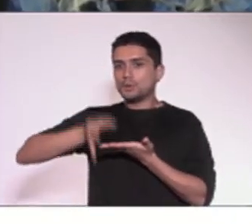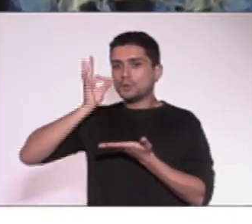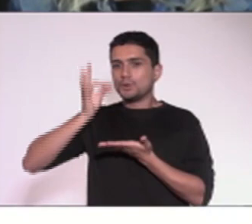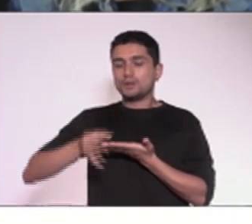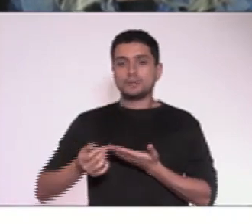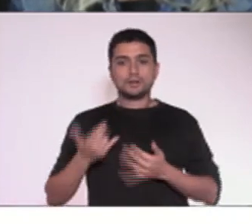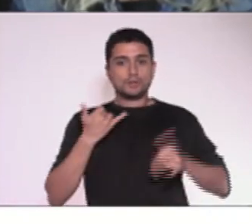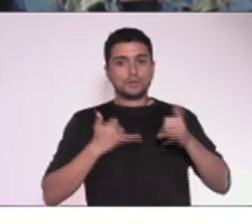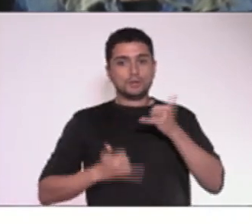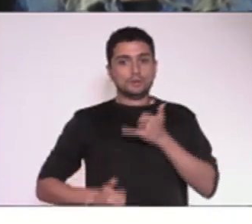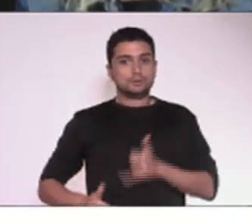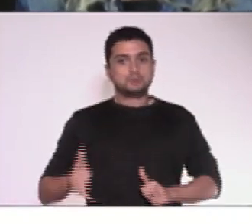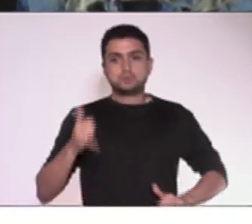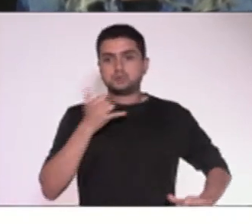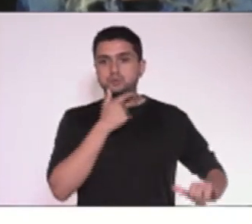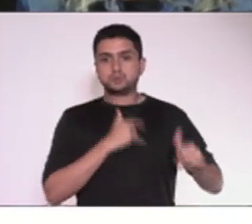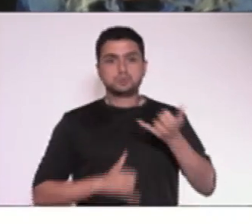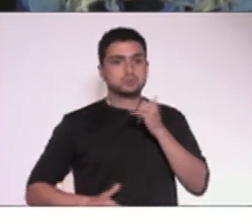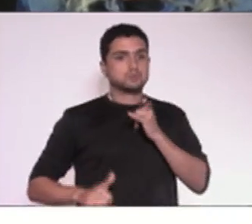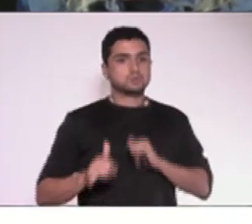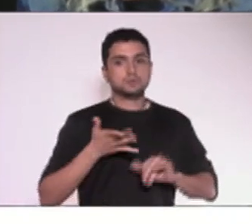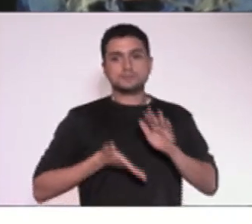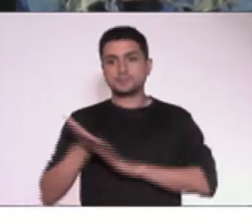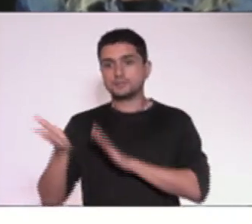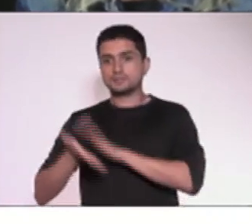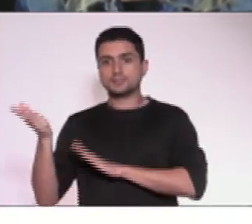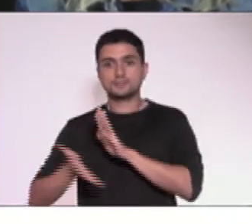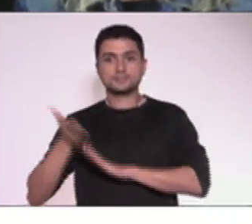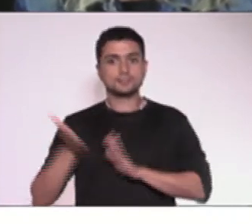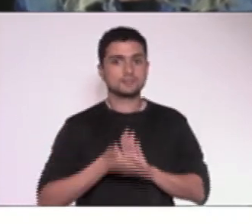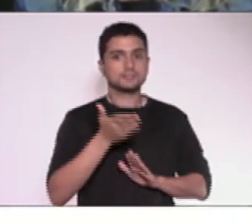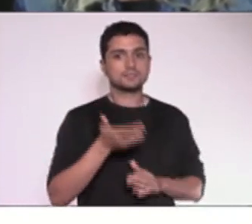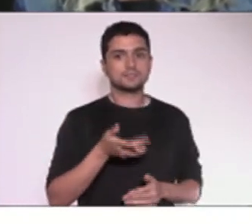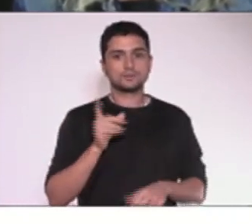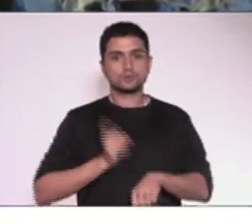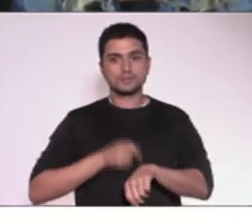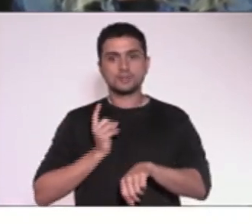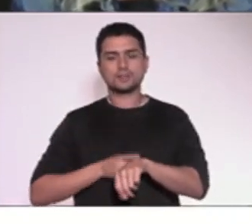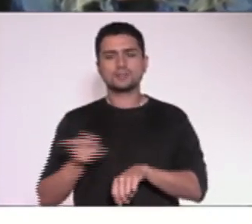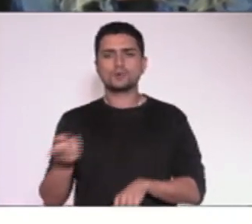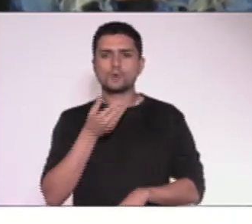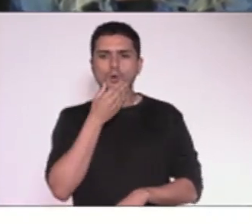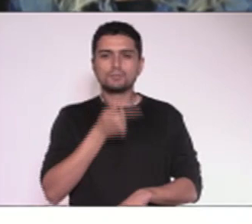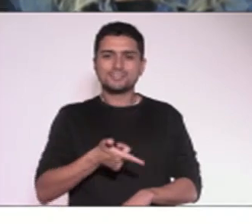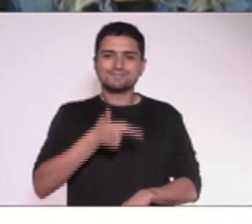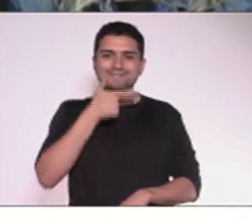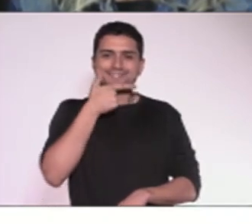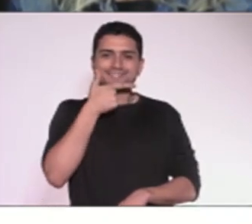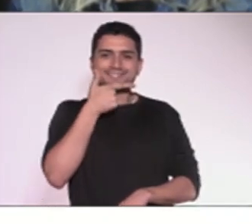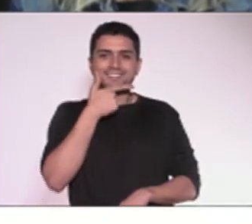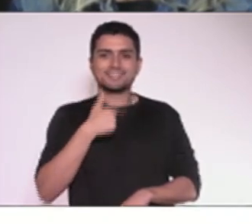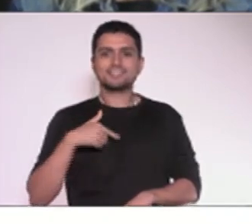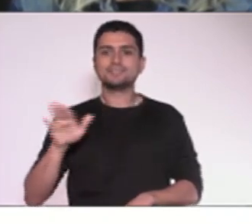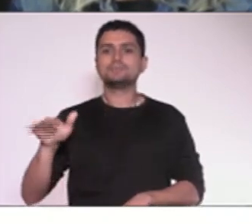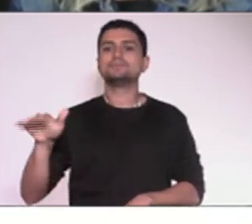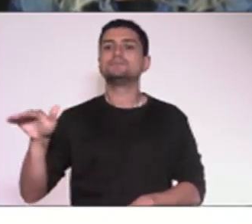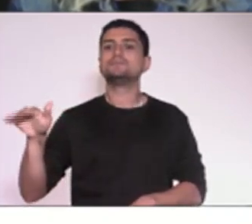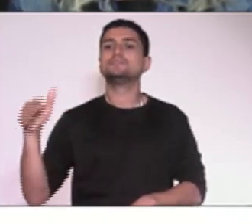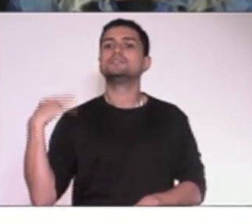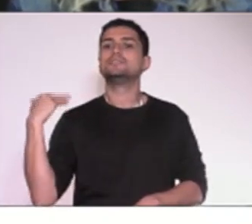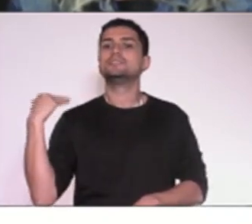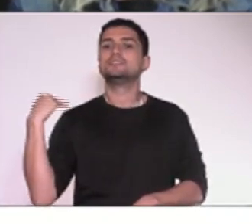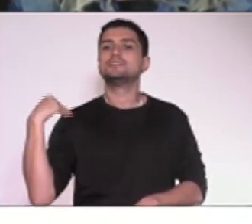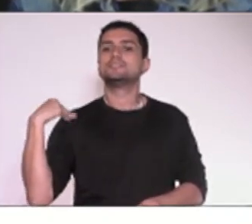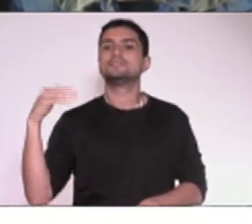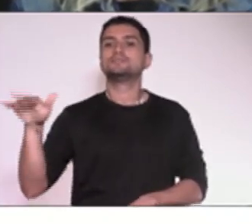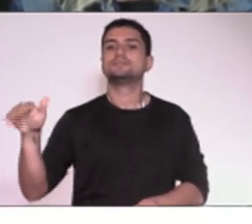Saía de 15 em 15 minutos por aí. E com aquele jeito gentil dele, ele encostava batendo na gente para a gente sair junto com ele,